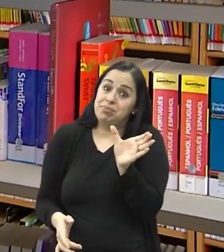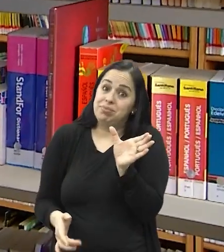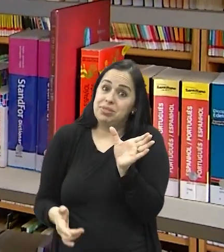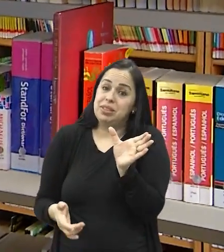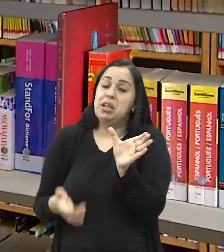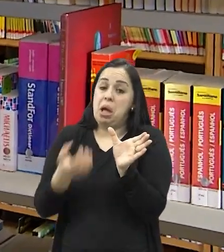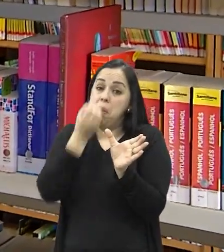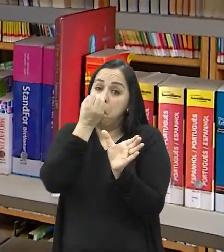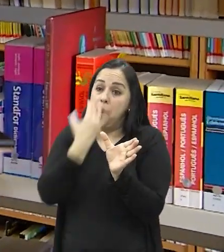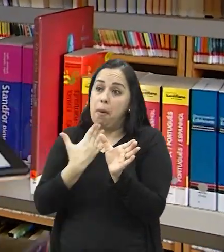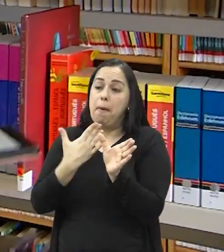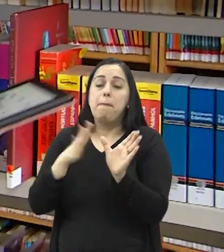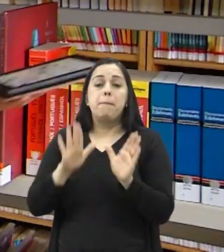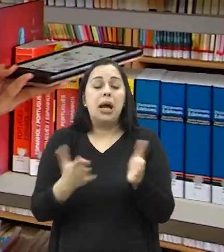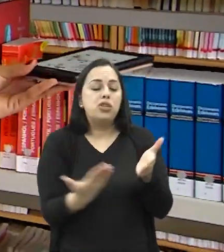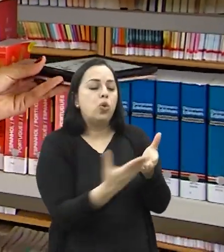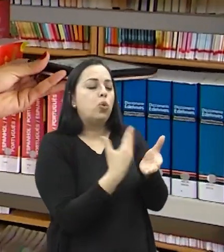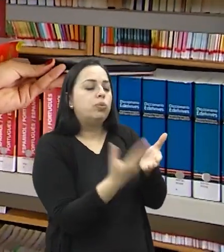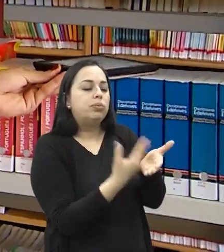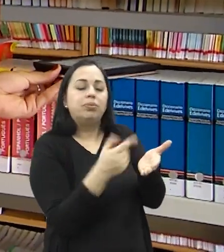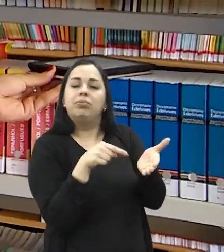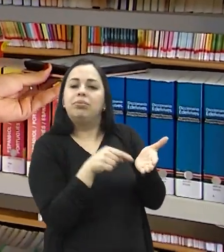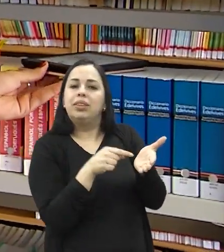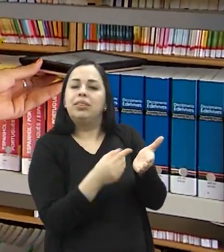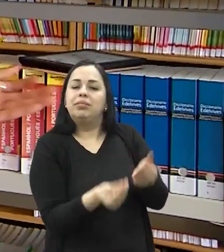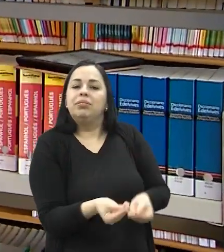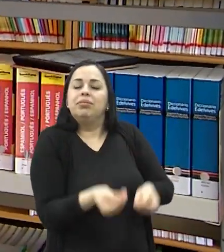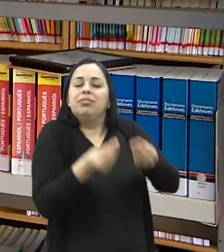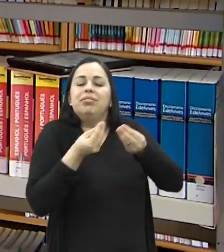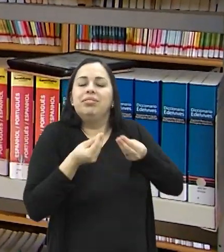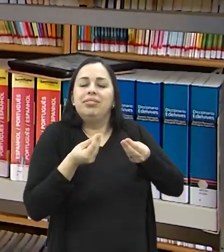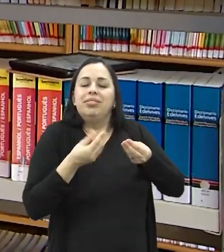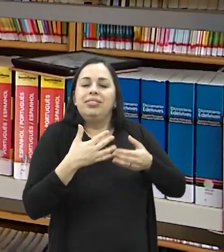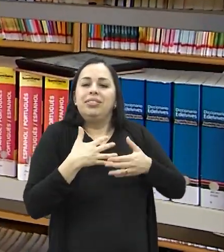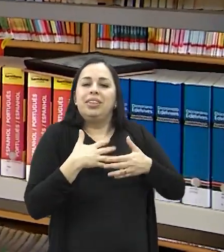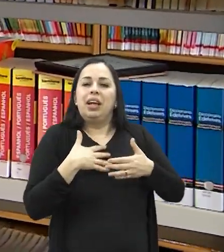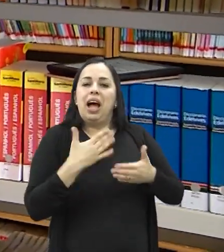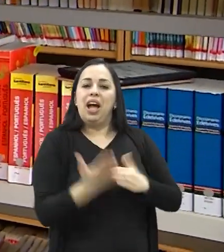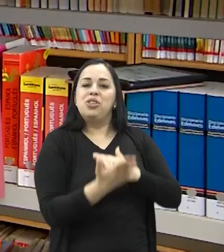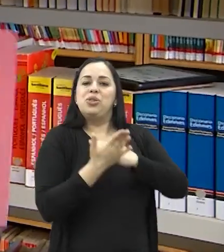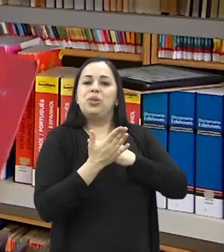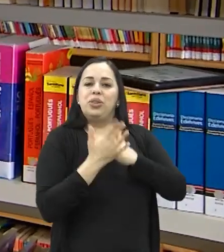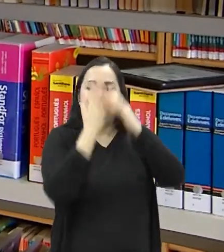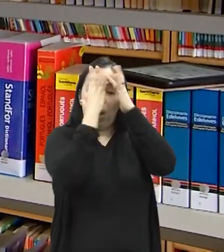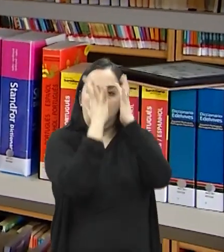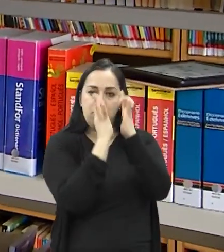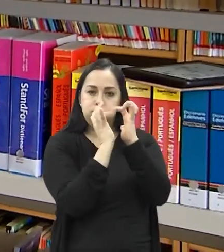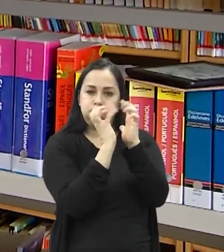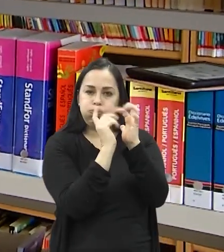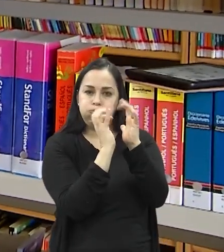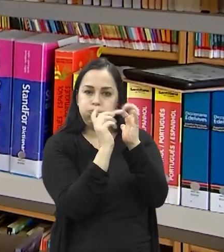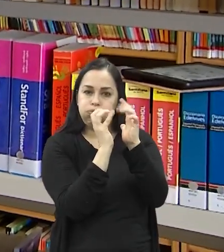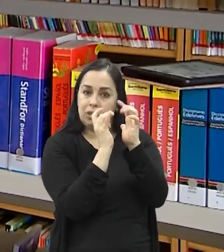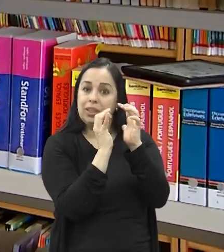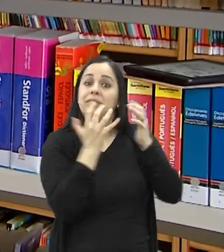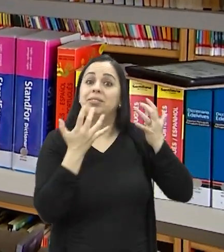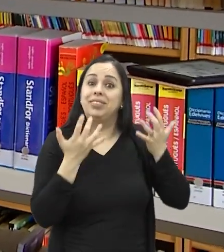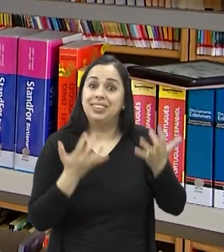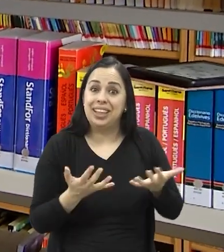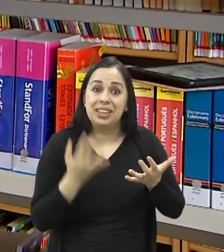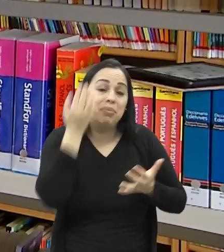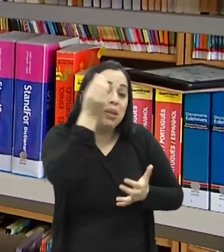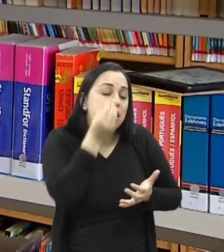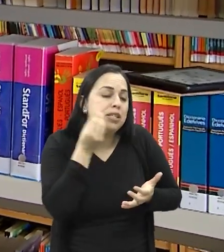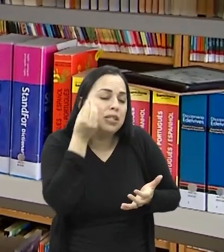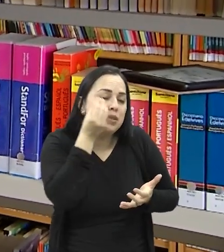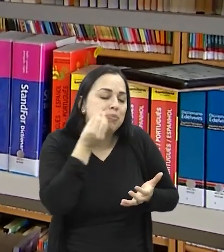digitais sejam úteis, os livros físicos proporcionam o desenvolvimento cognitivo a partir